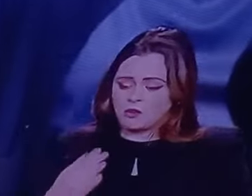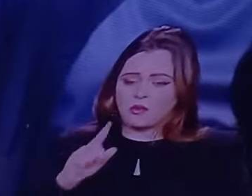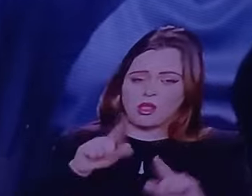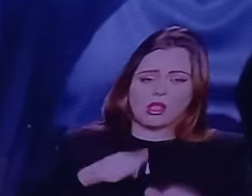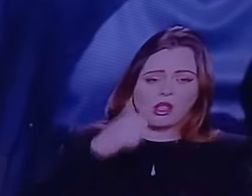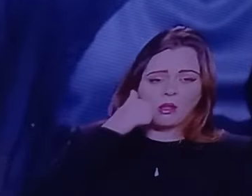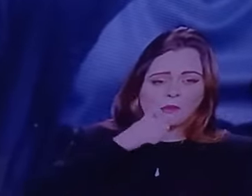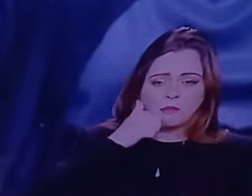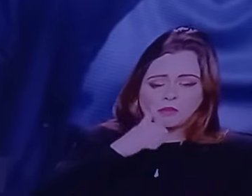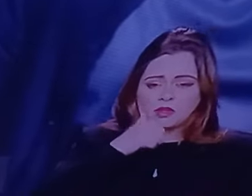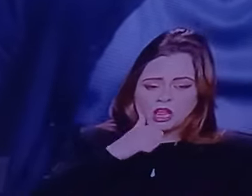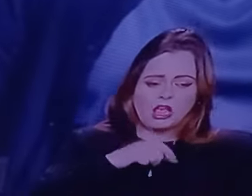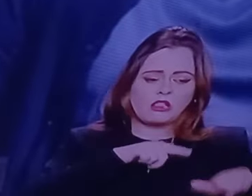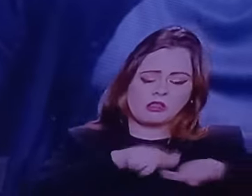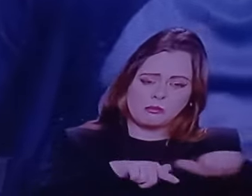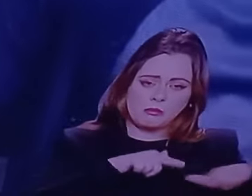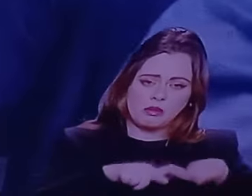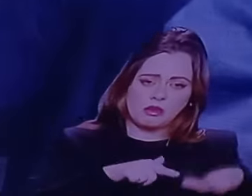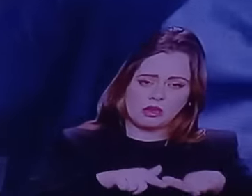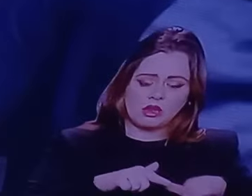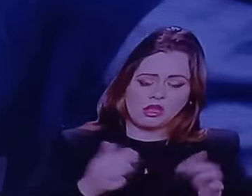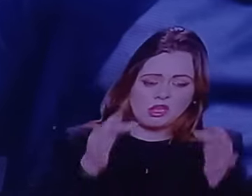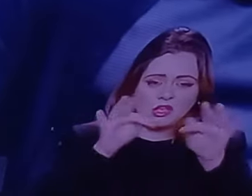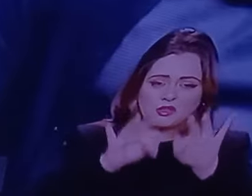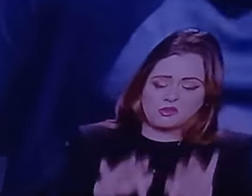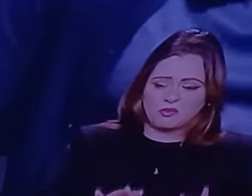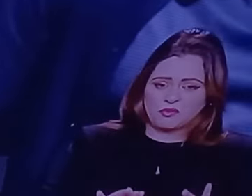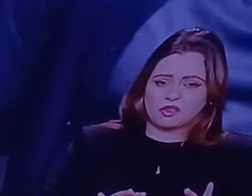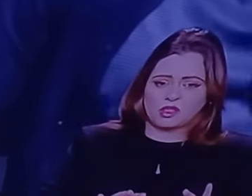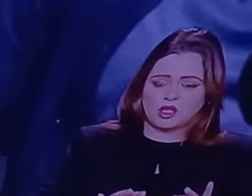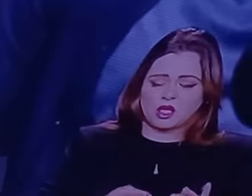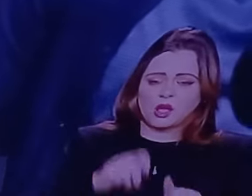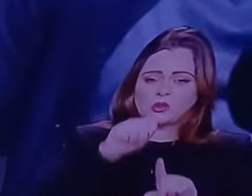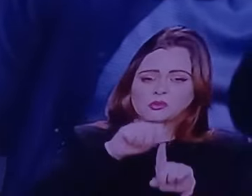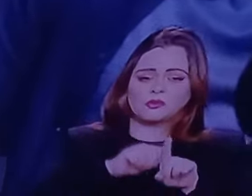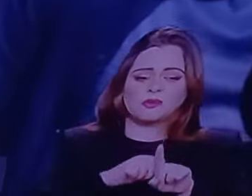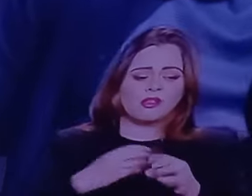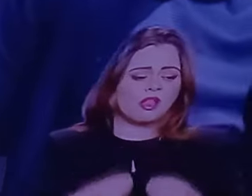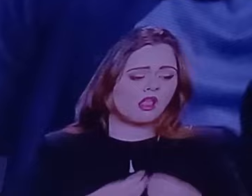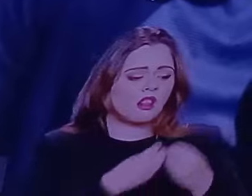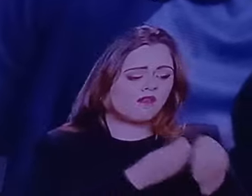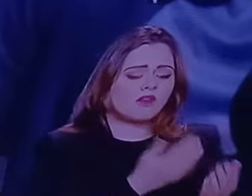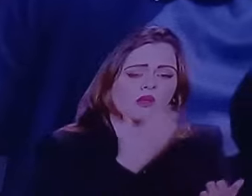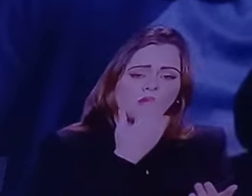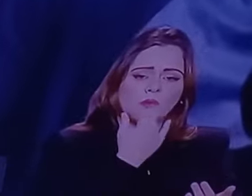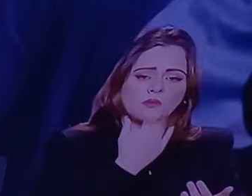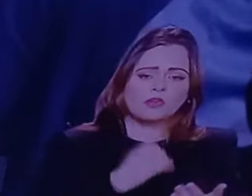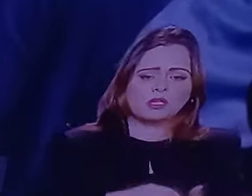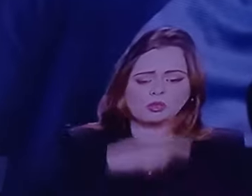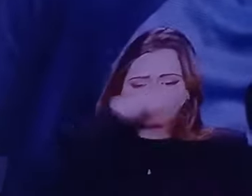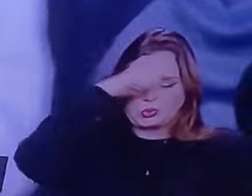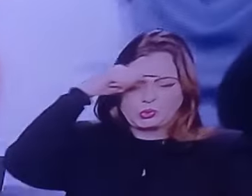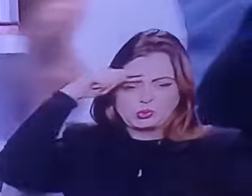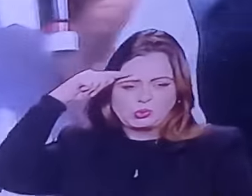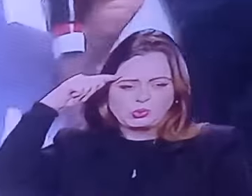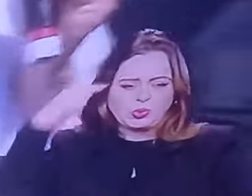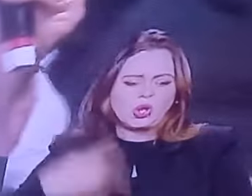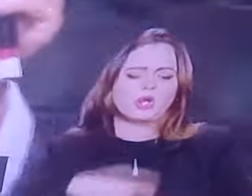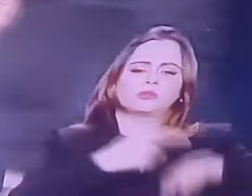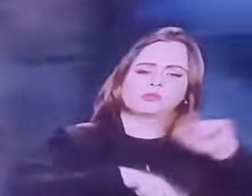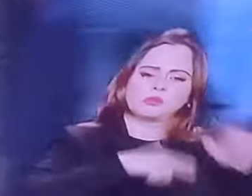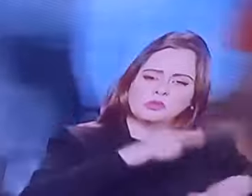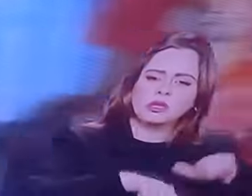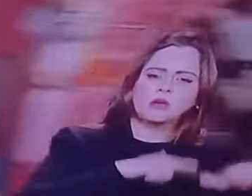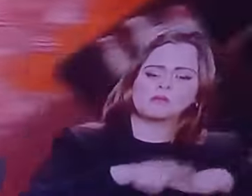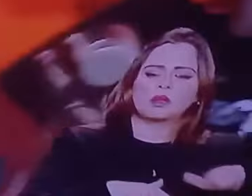a mulher trabalhar e no final do mês levar comida para casa com o suor do seu trabalho